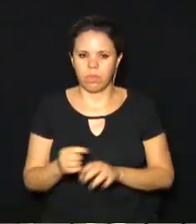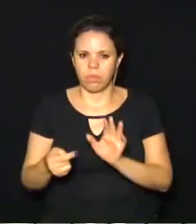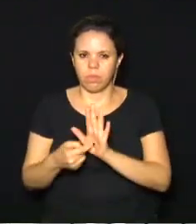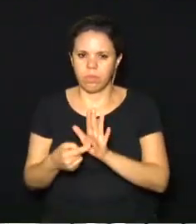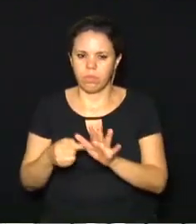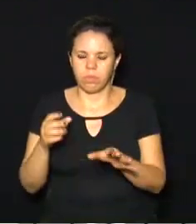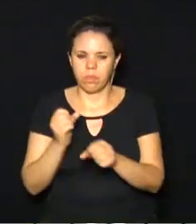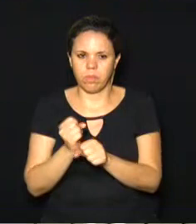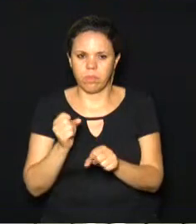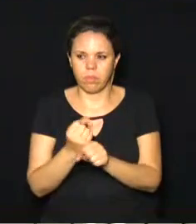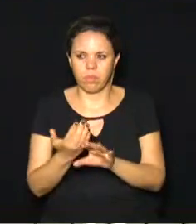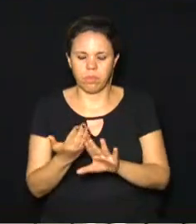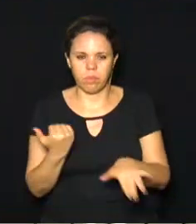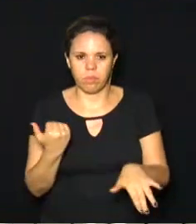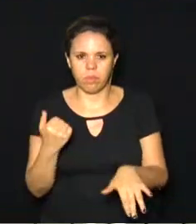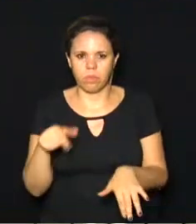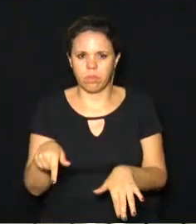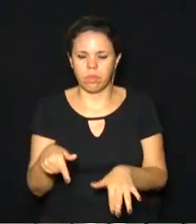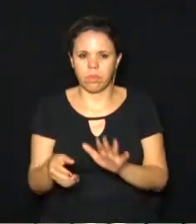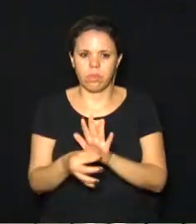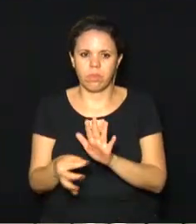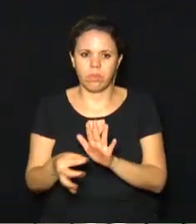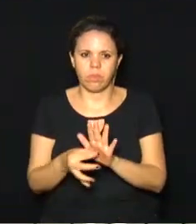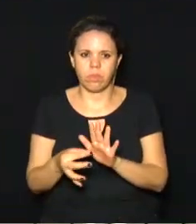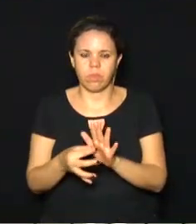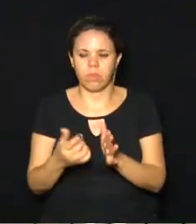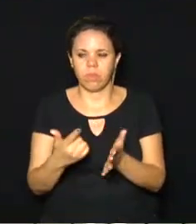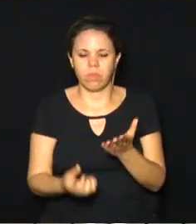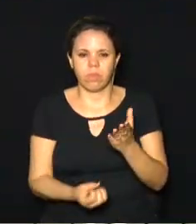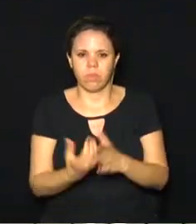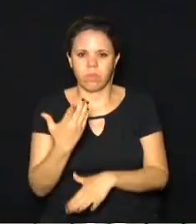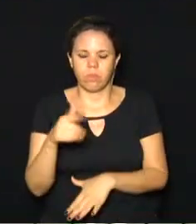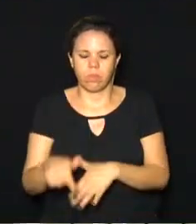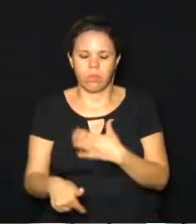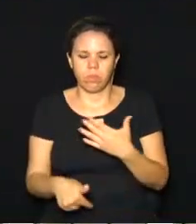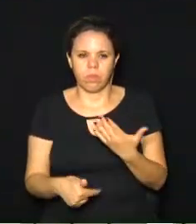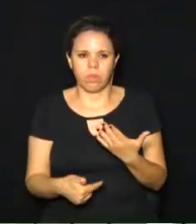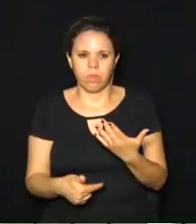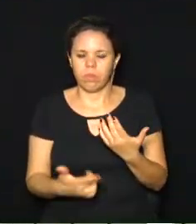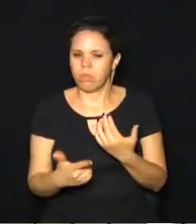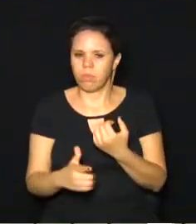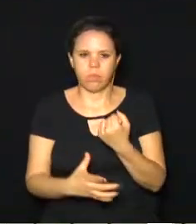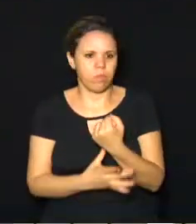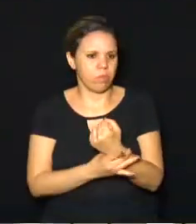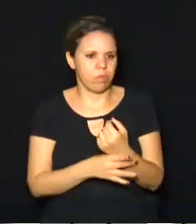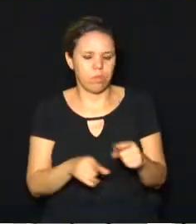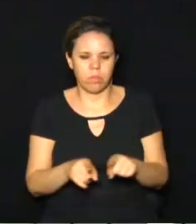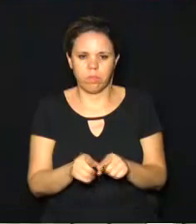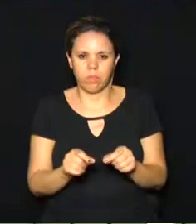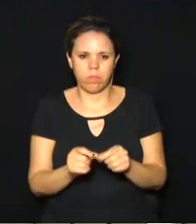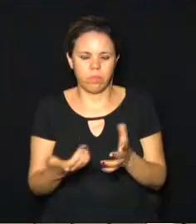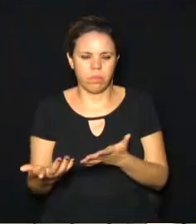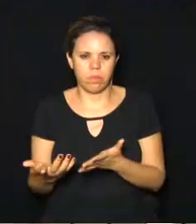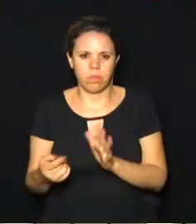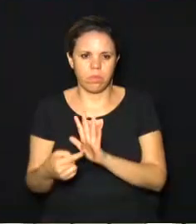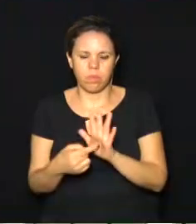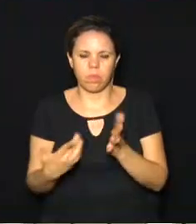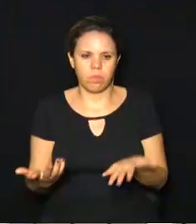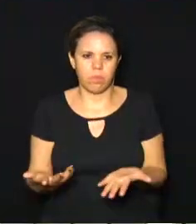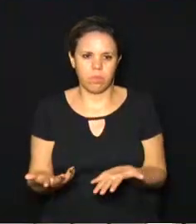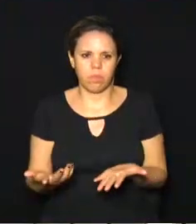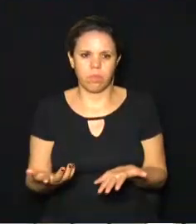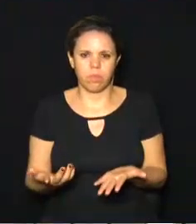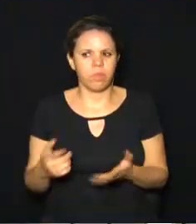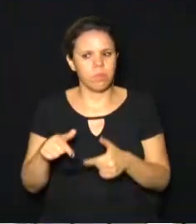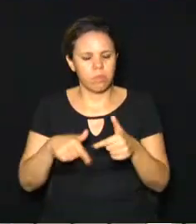como afastados, e isso gera uma insegurança, né? Mas eles não estão afastados, estão todos à disposição